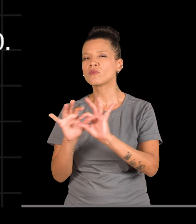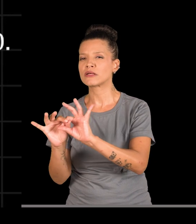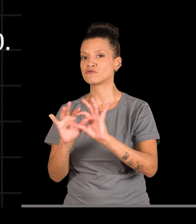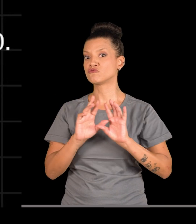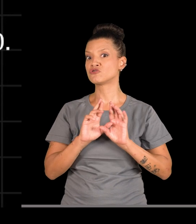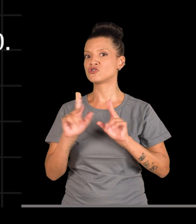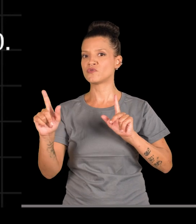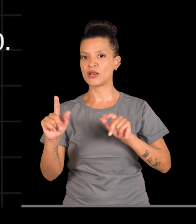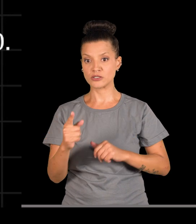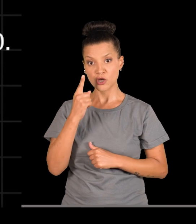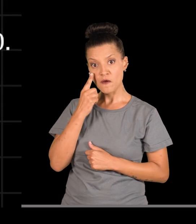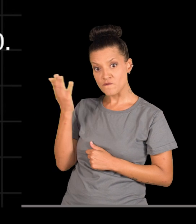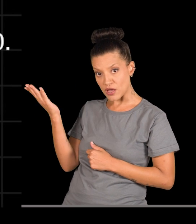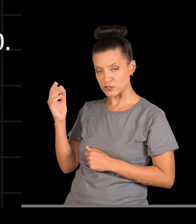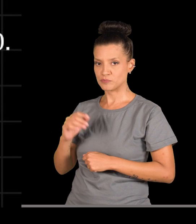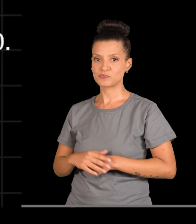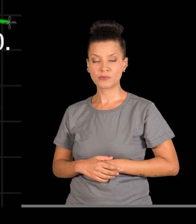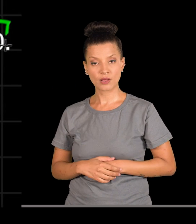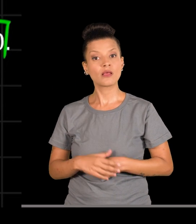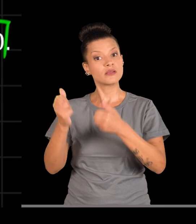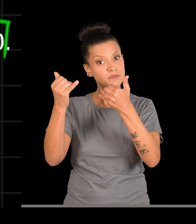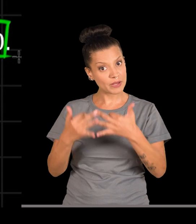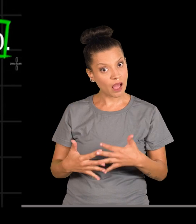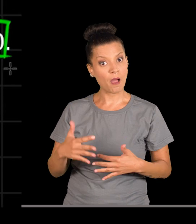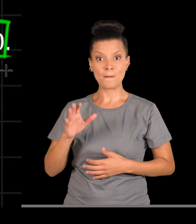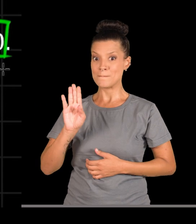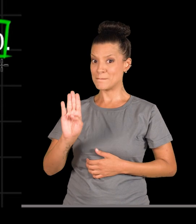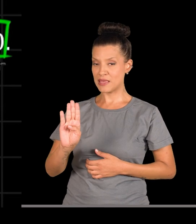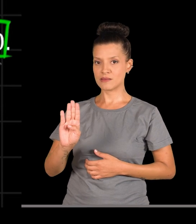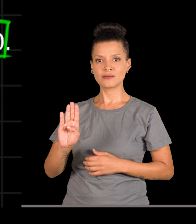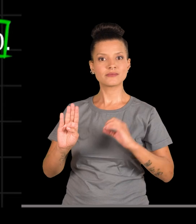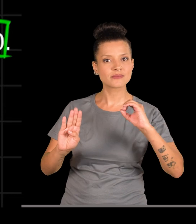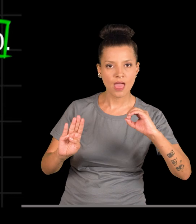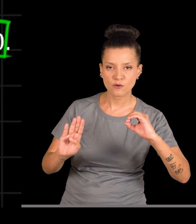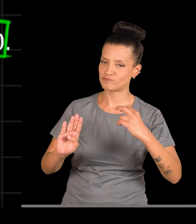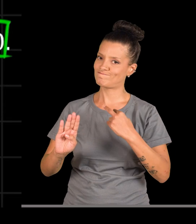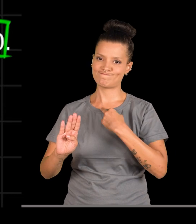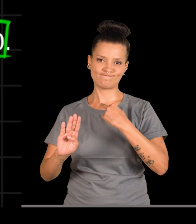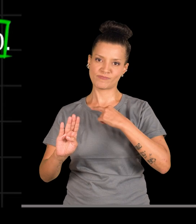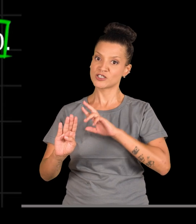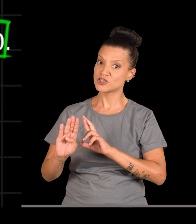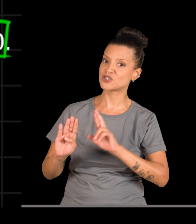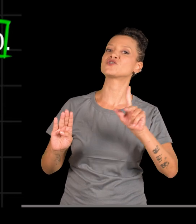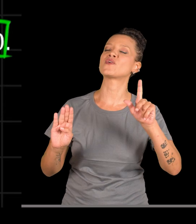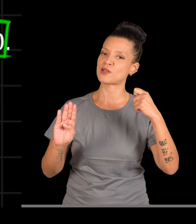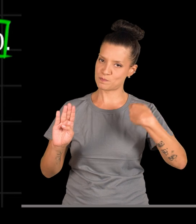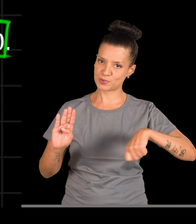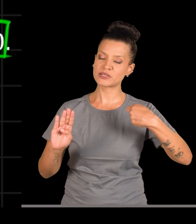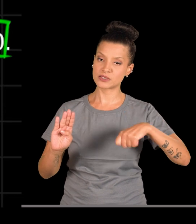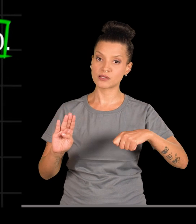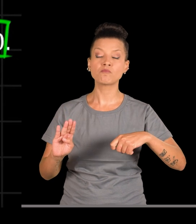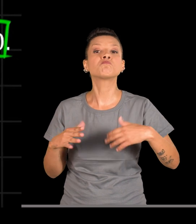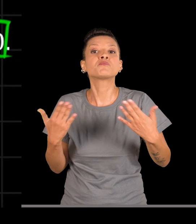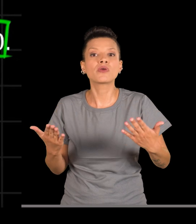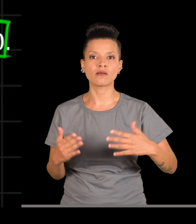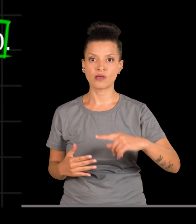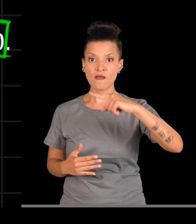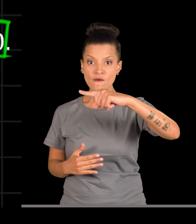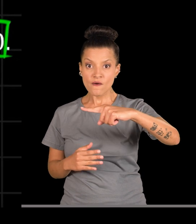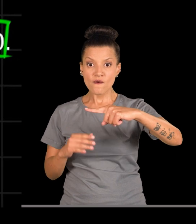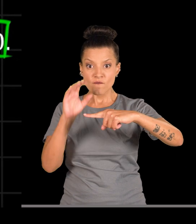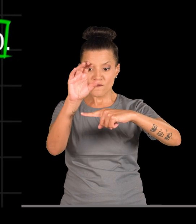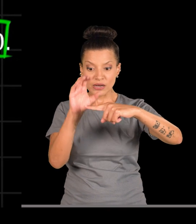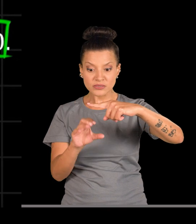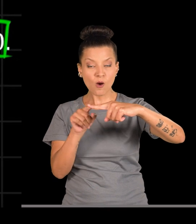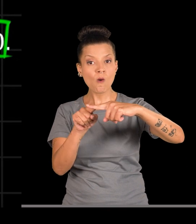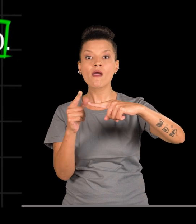beleza? E aí você percebe, claro, que esse B, ó, ele tem que ser diferente de zero, até porque a fração, ela é também uma conta de divisão, como a gente vai ver daqui a